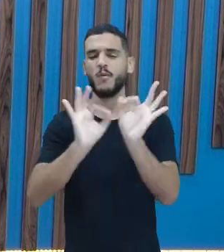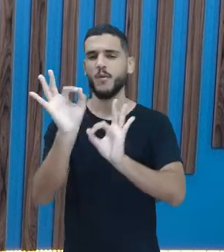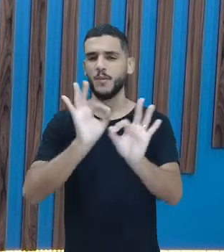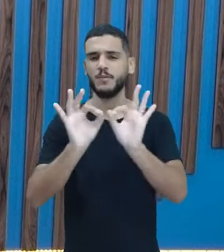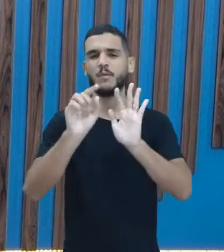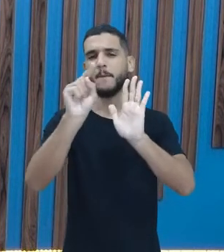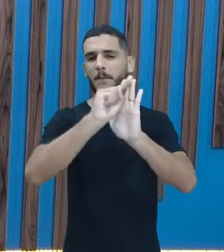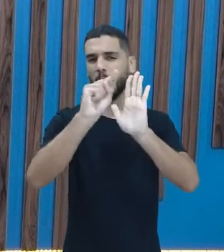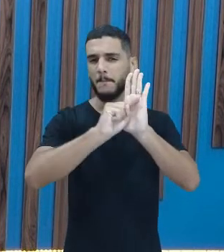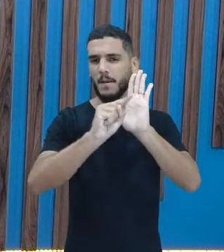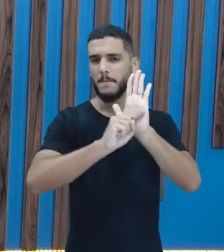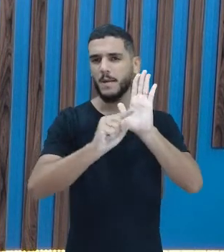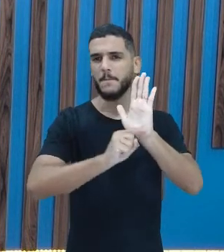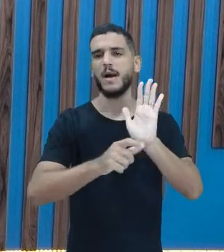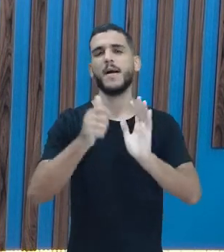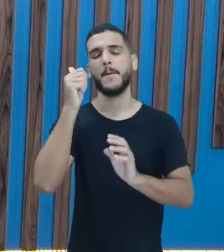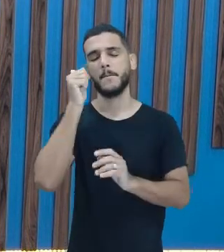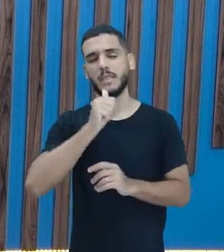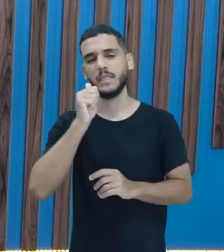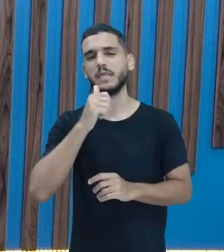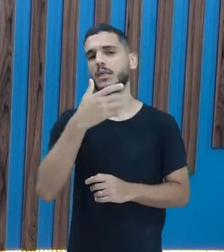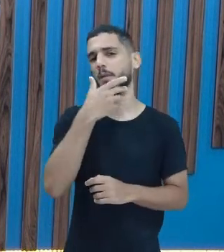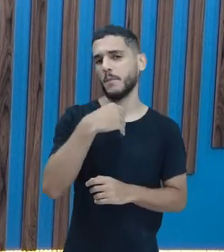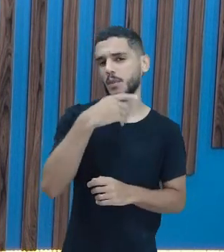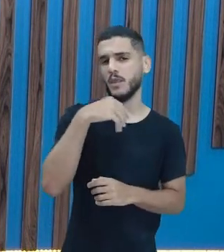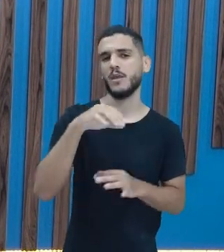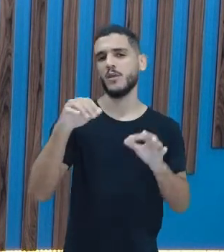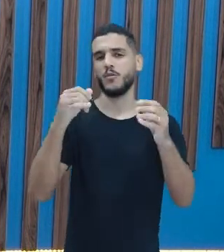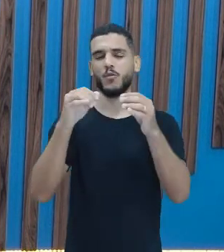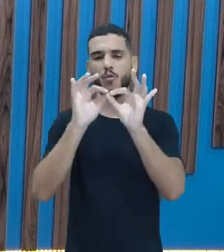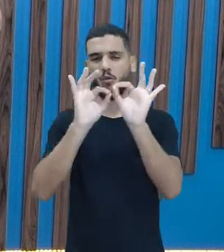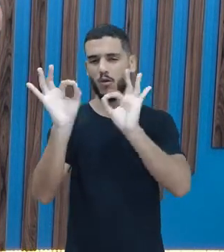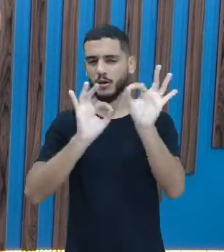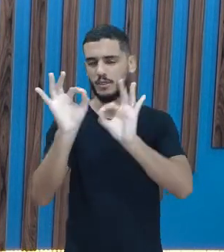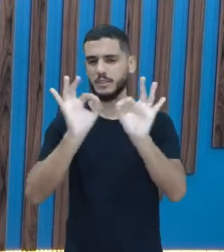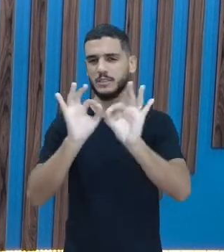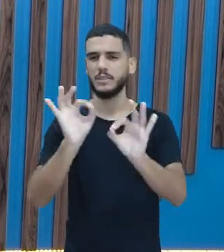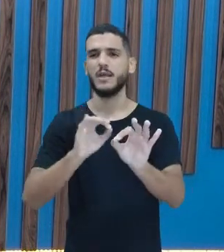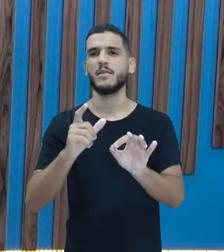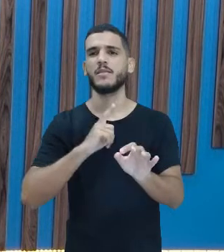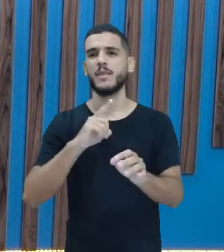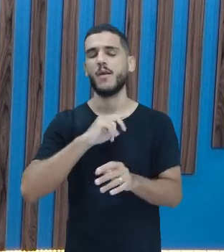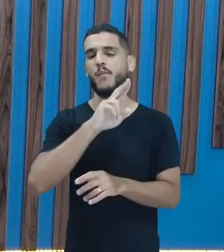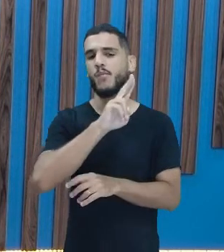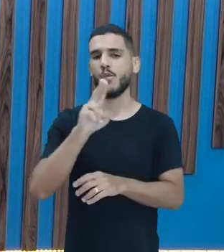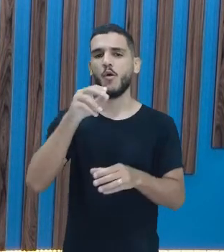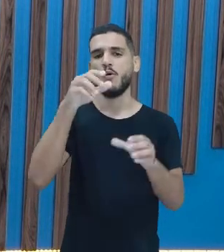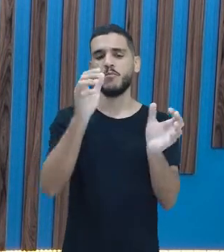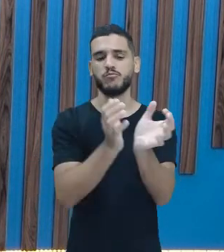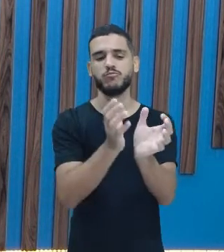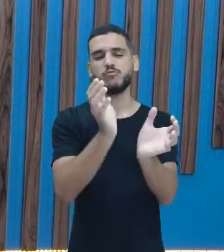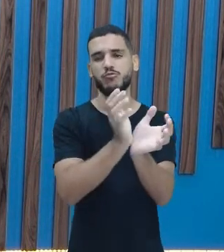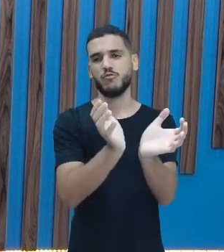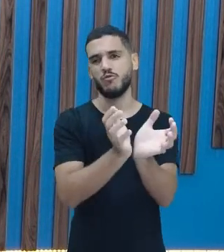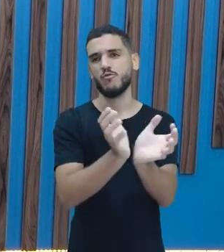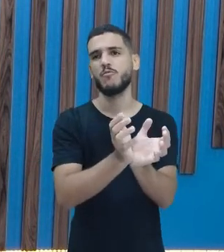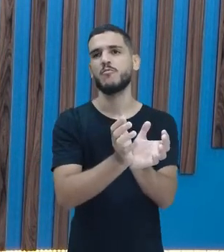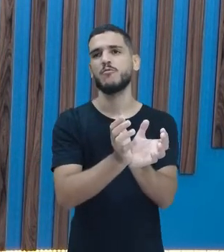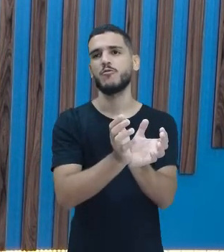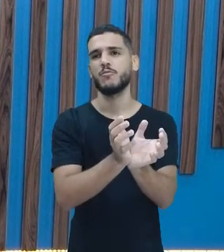organizar direitinho, meninos numa linha, meninas na outra linha. Coloquei ali o nome da chapa que eles